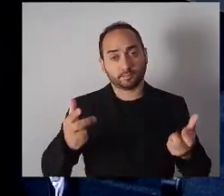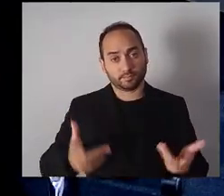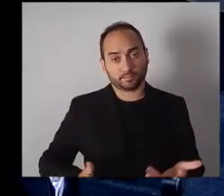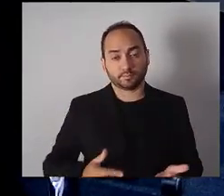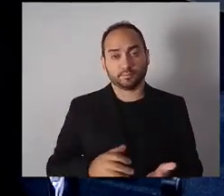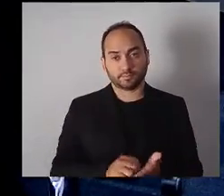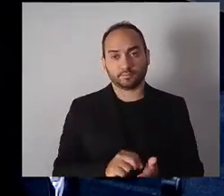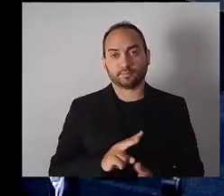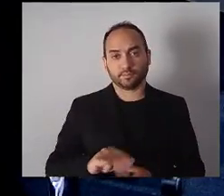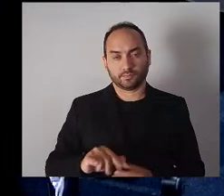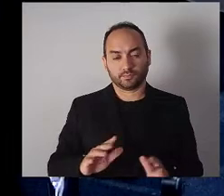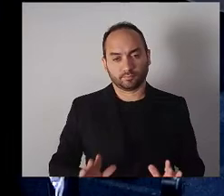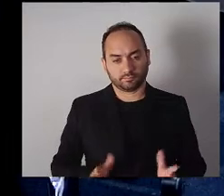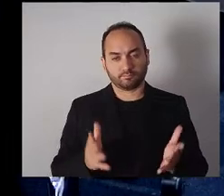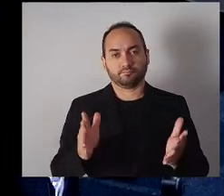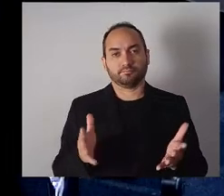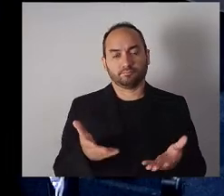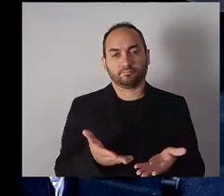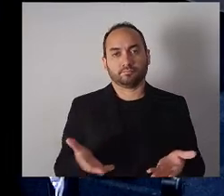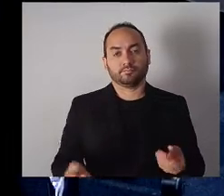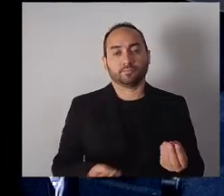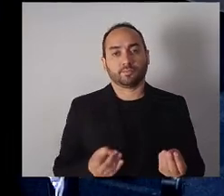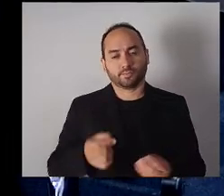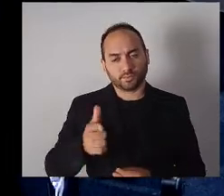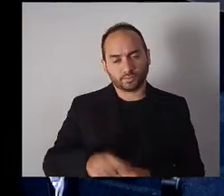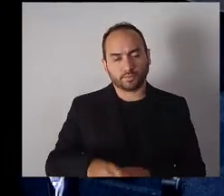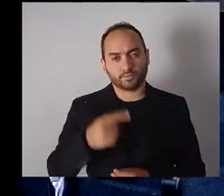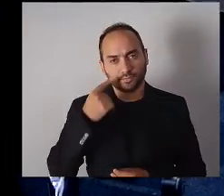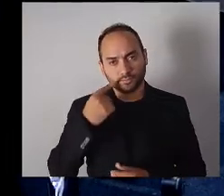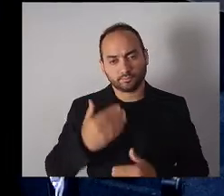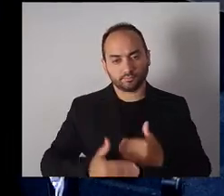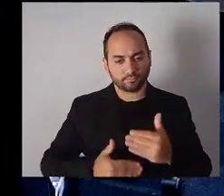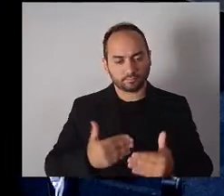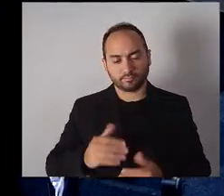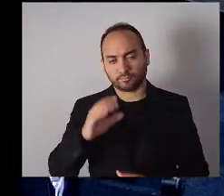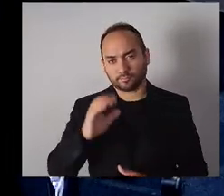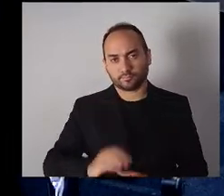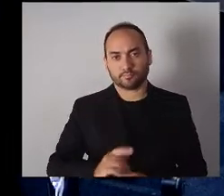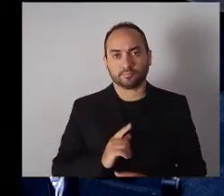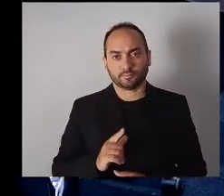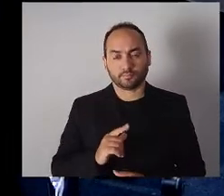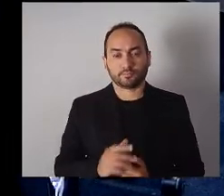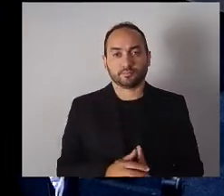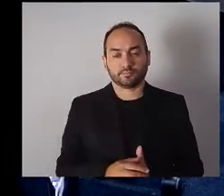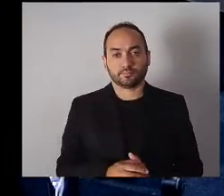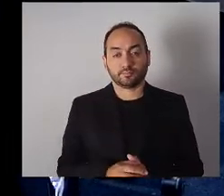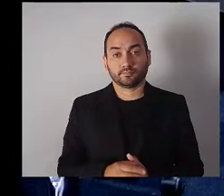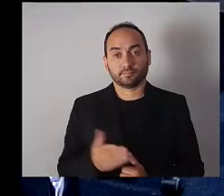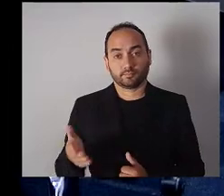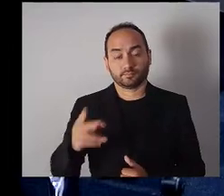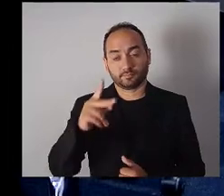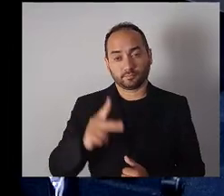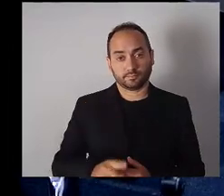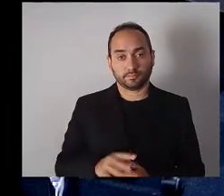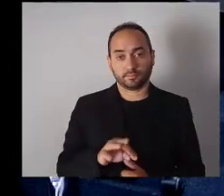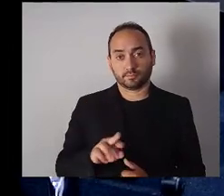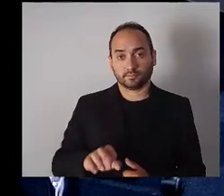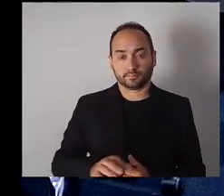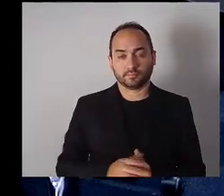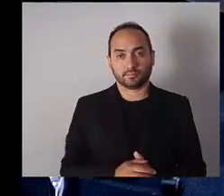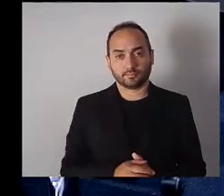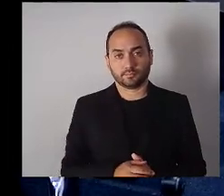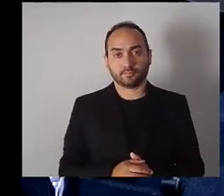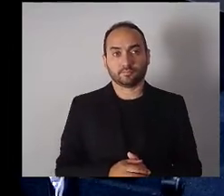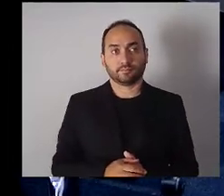que é um ato de fomento, mais um ato de fomento da cidadania da presidência do TRE.